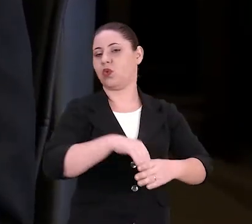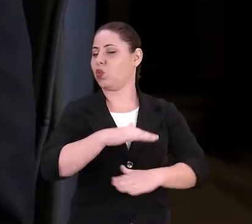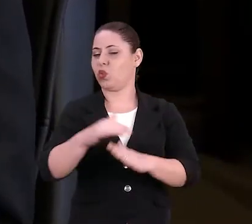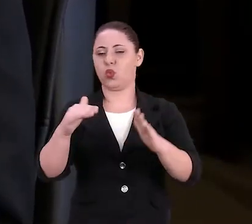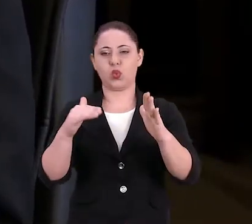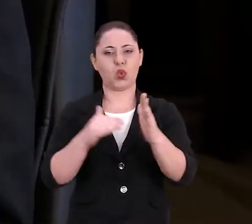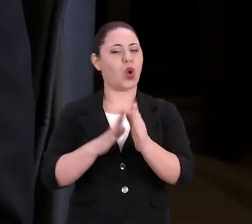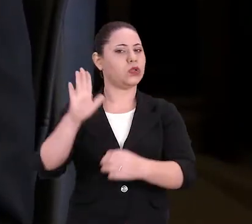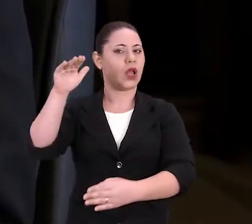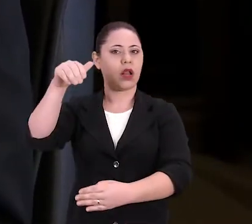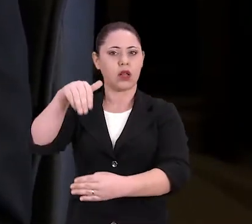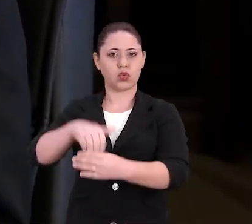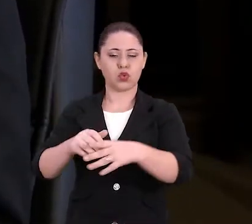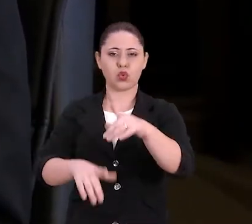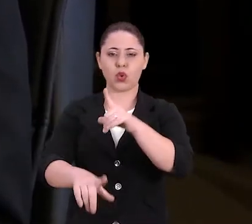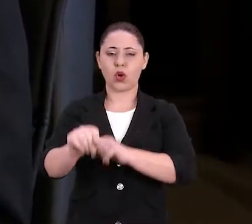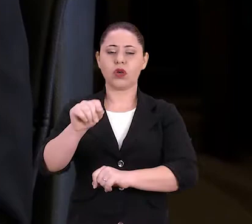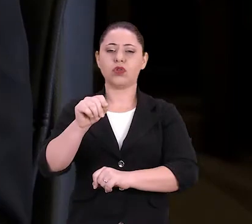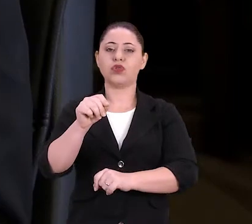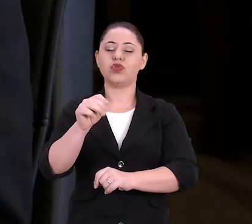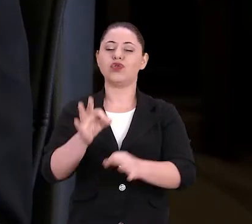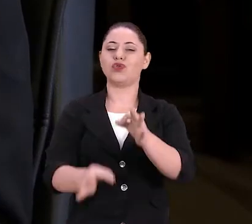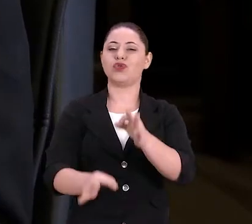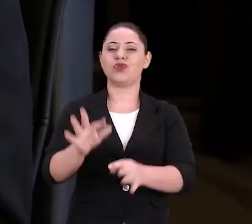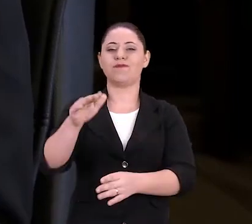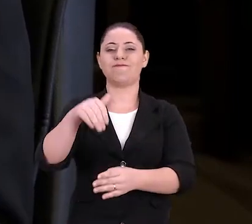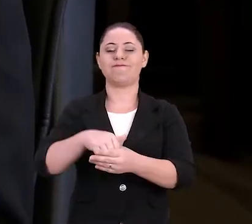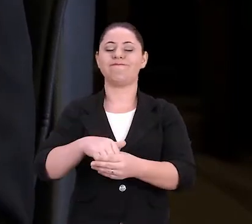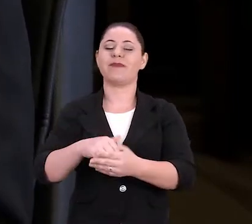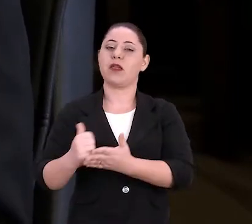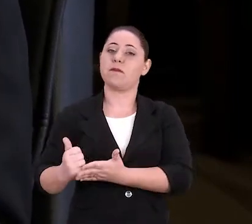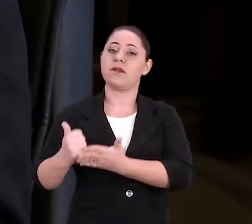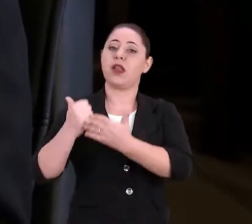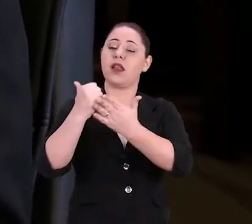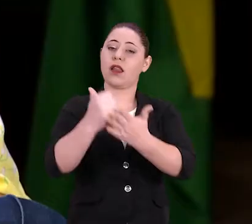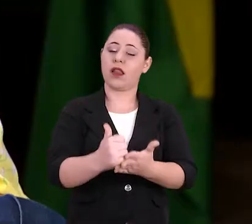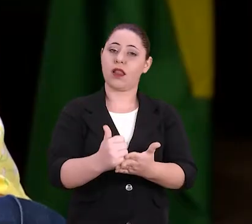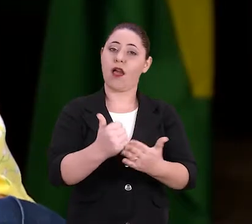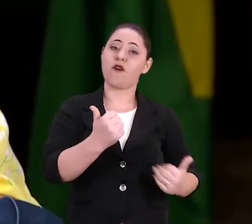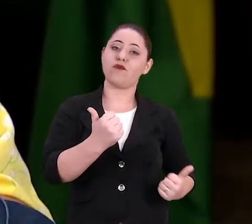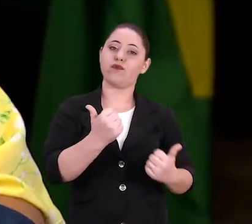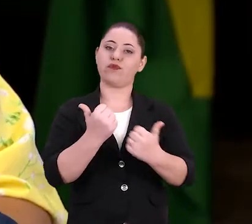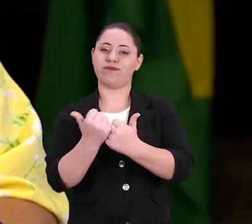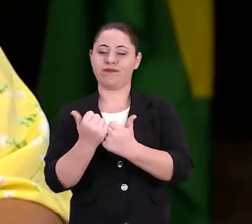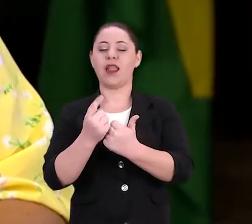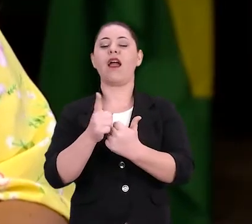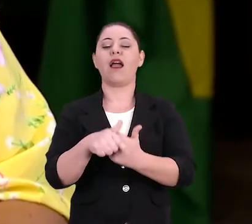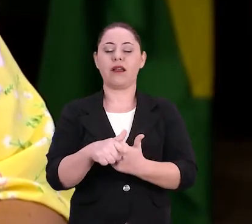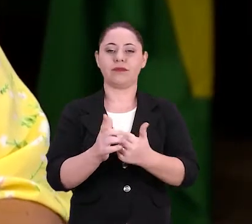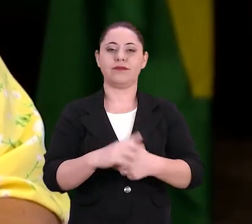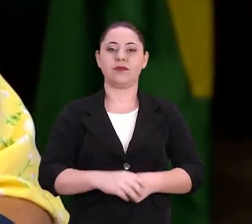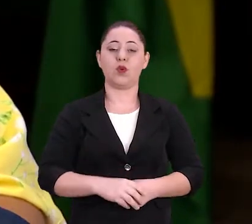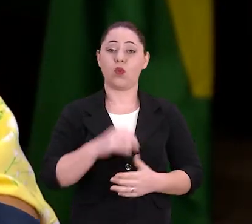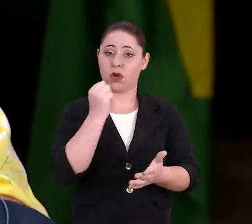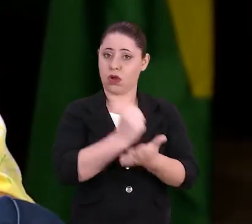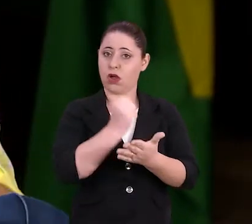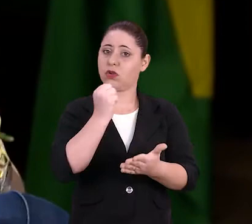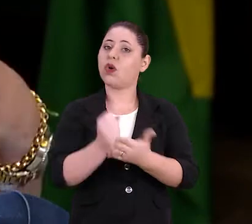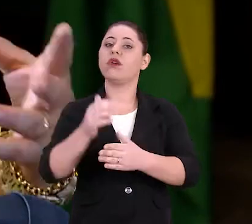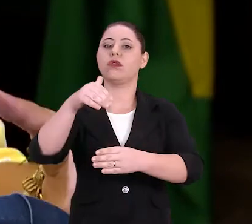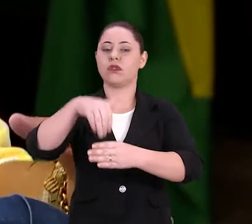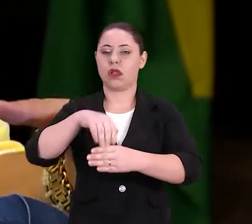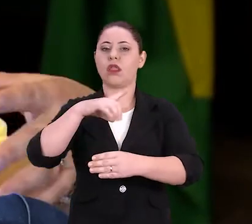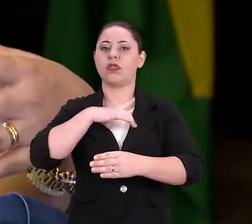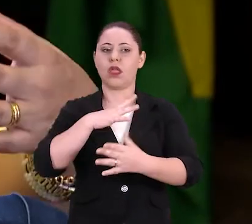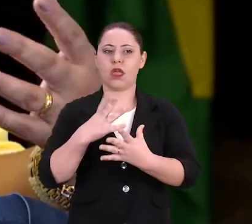eleições, a Justiça Eleitoral sempre leva urnas de reserva. Isso, os cartórios eleitorais, eles têm